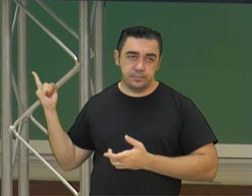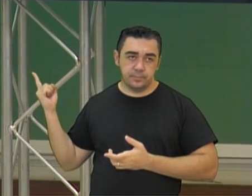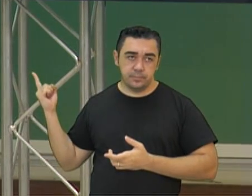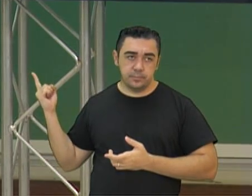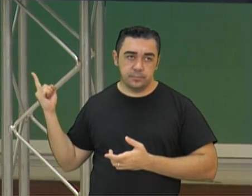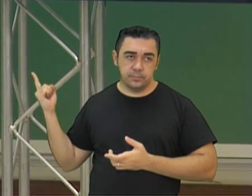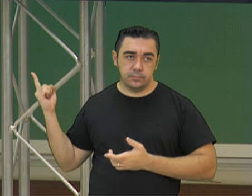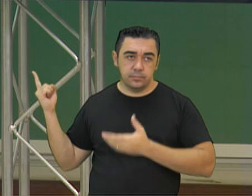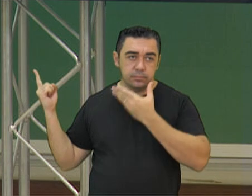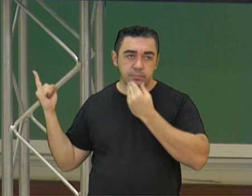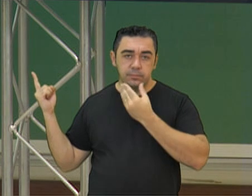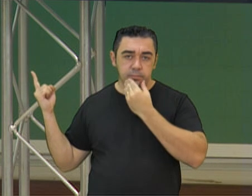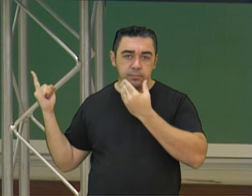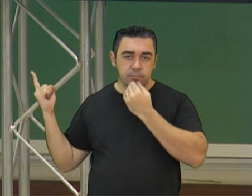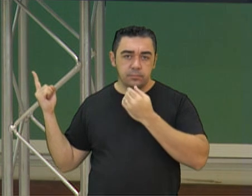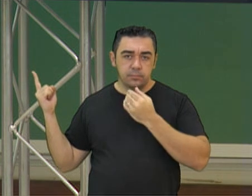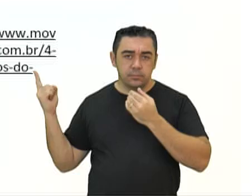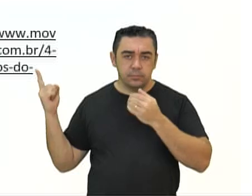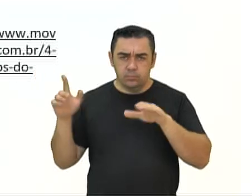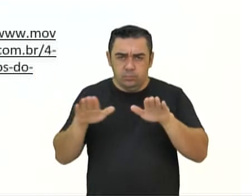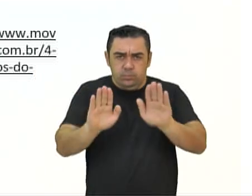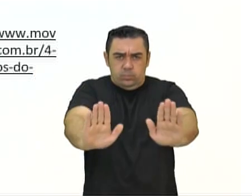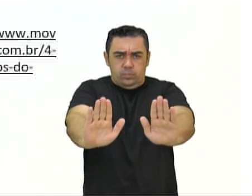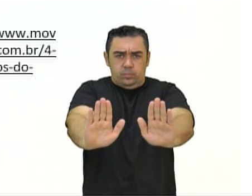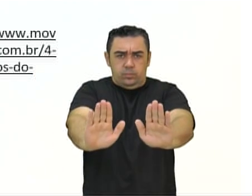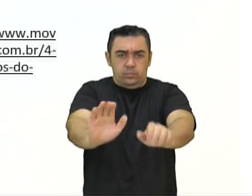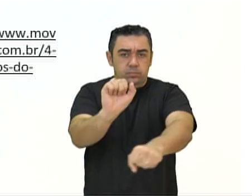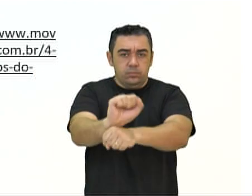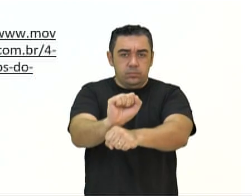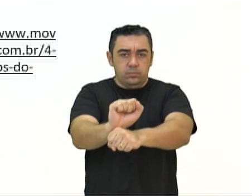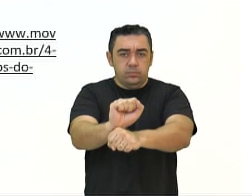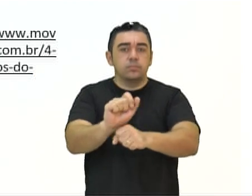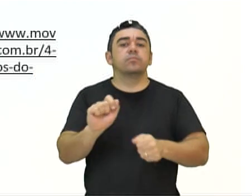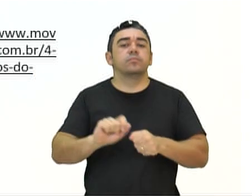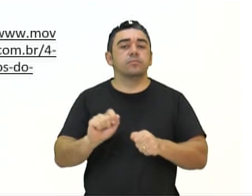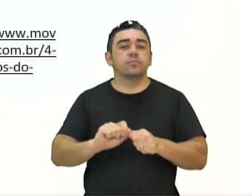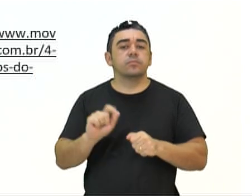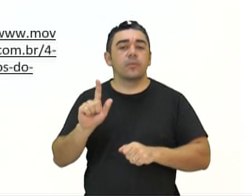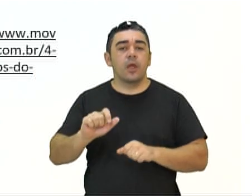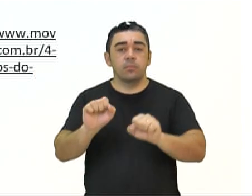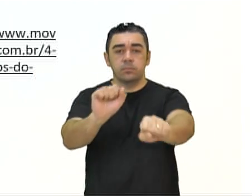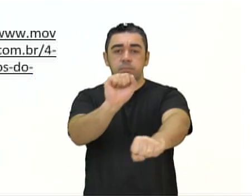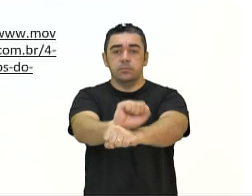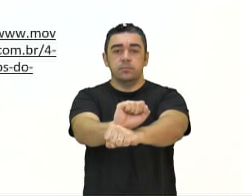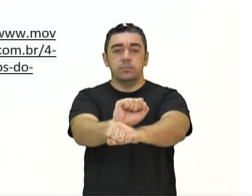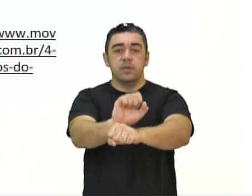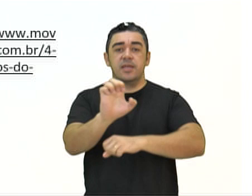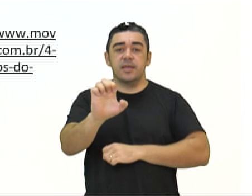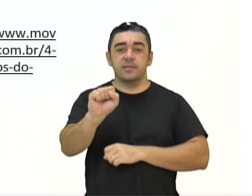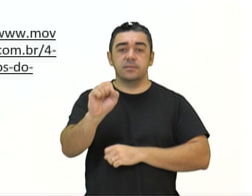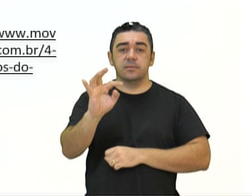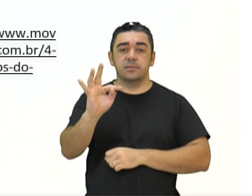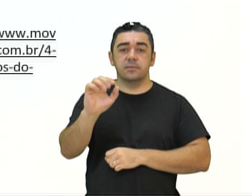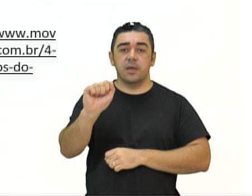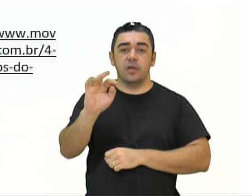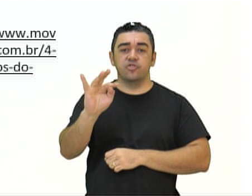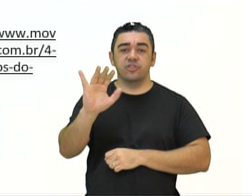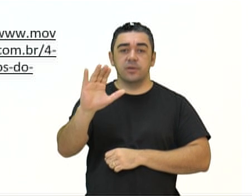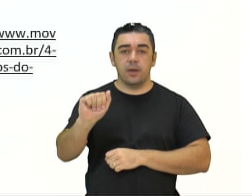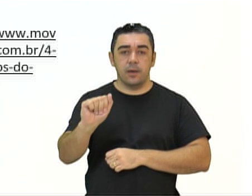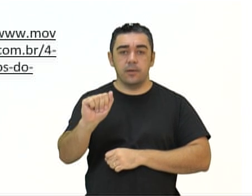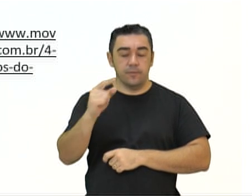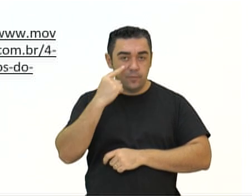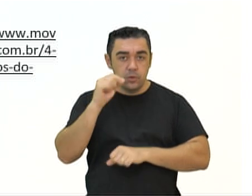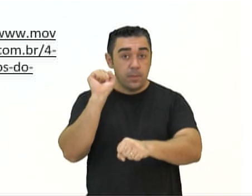vendo aqui que ele está com a perna bem contraída e paradinha? Aqui nós temos uma contração estática. Tá vendo que ele não move